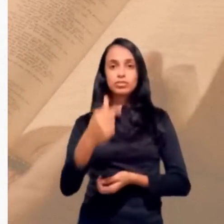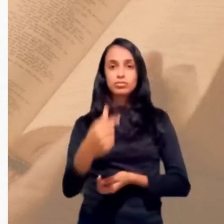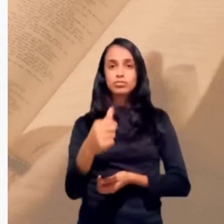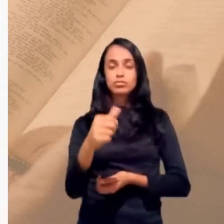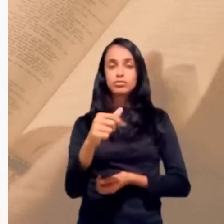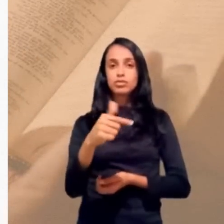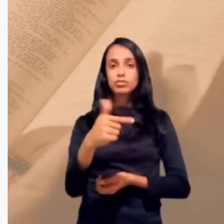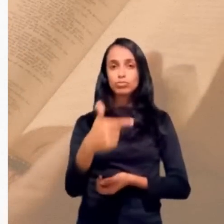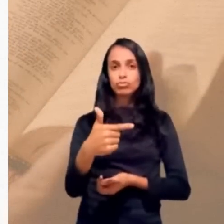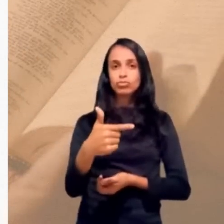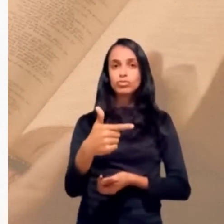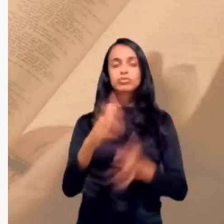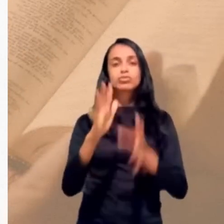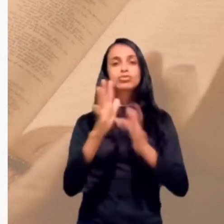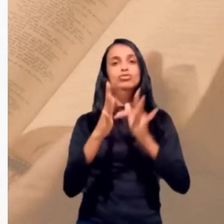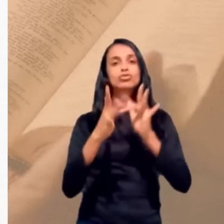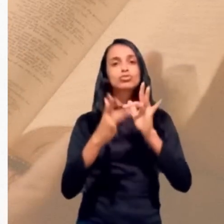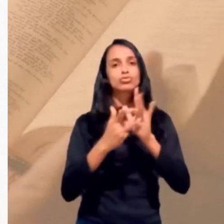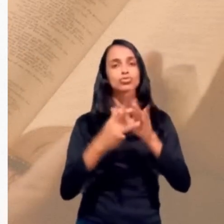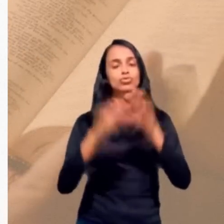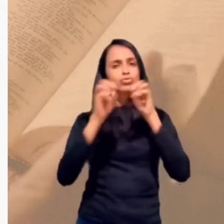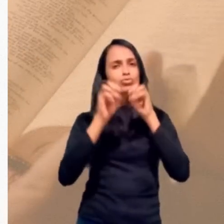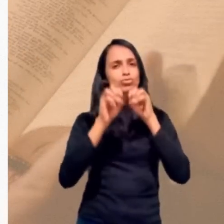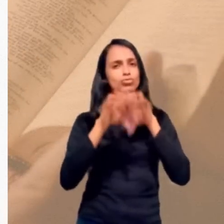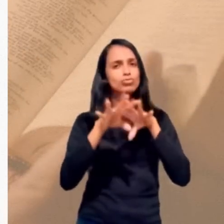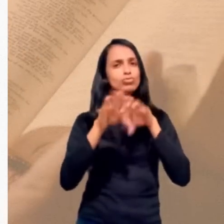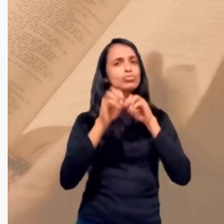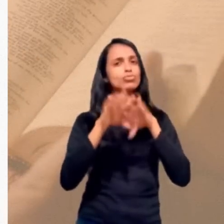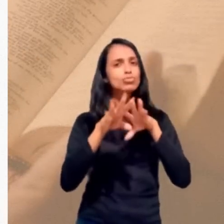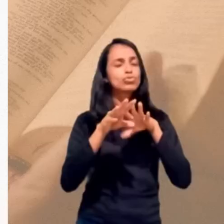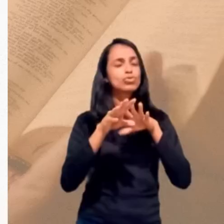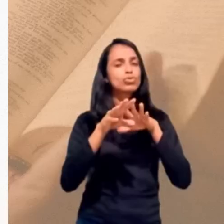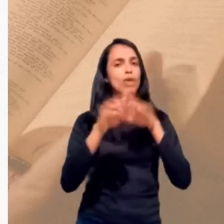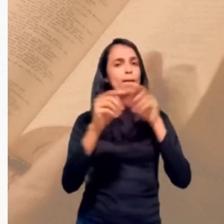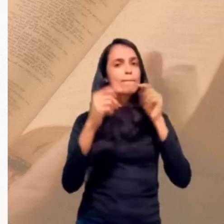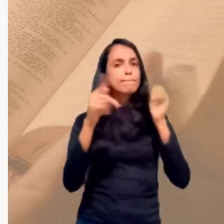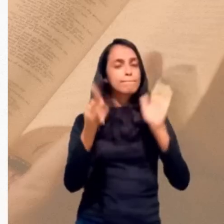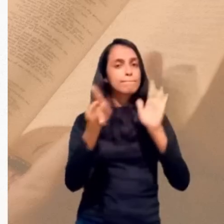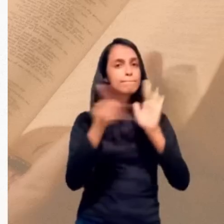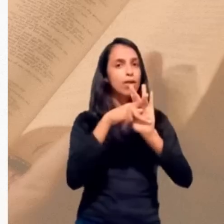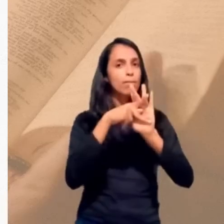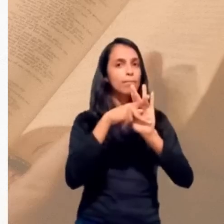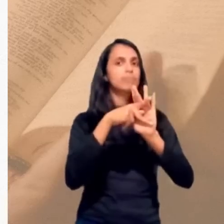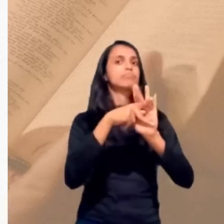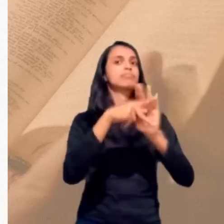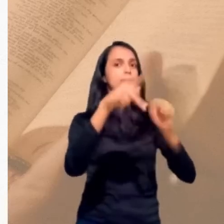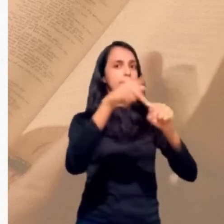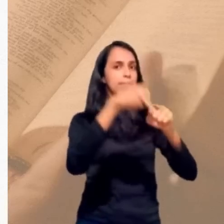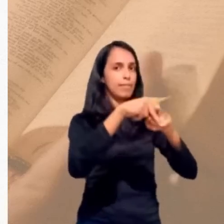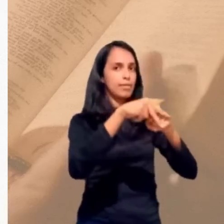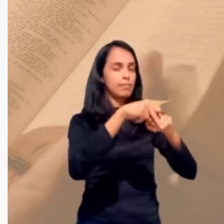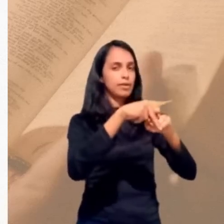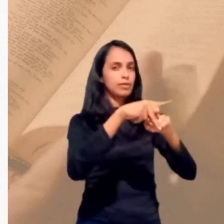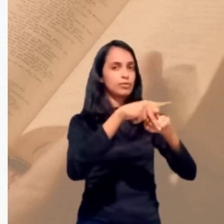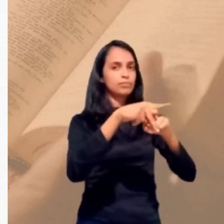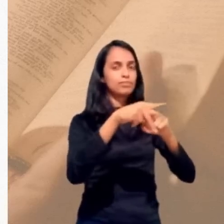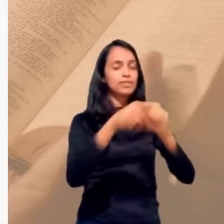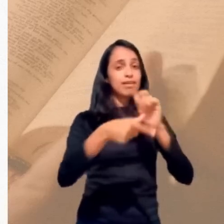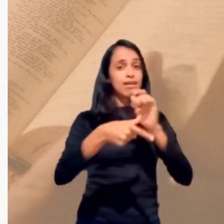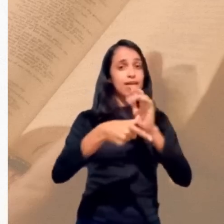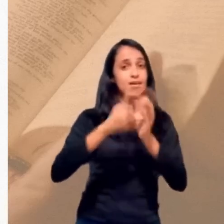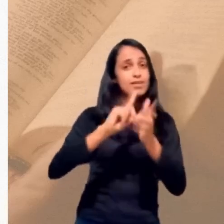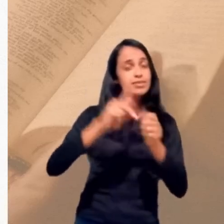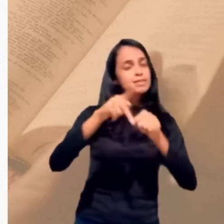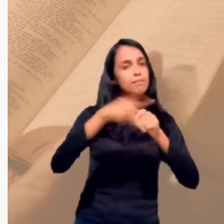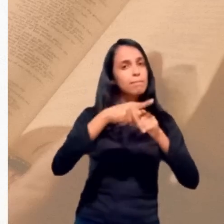Jesus tinha uma lição específica para Pedro. A negação do Senhor por parte do mesmo era